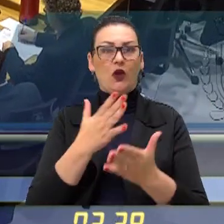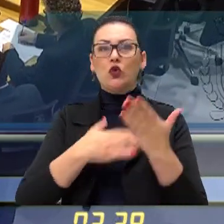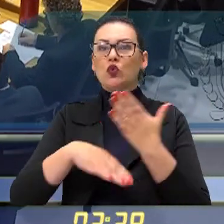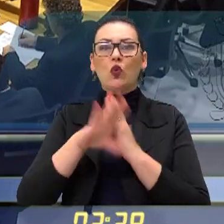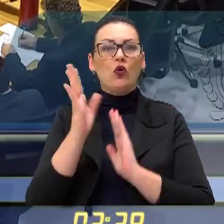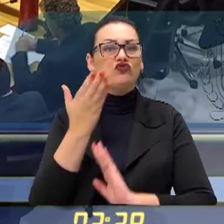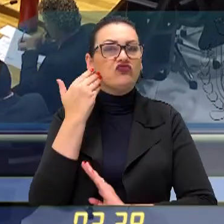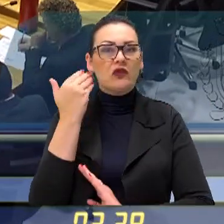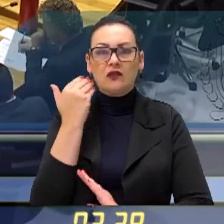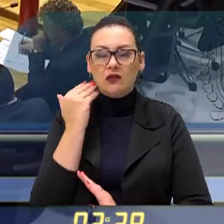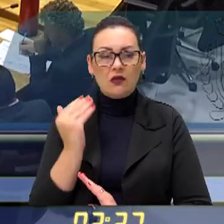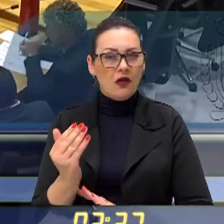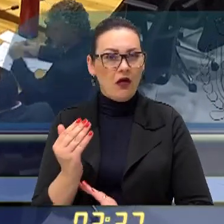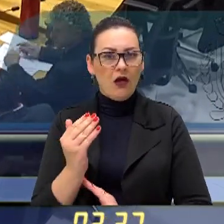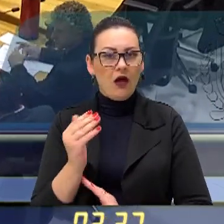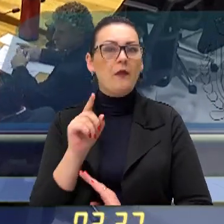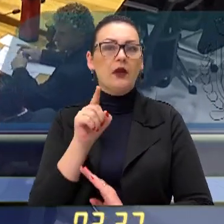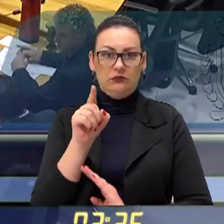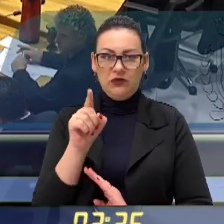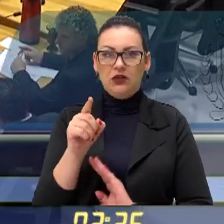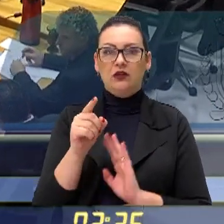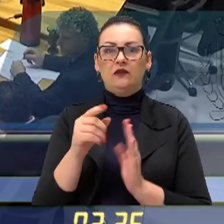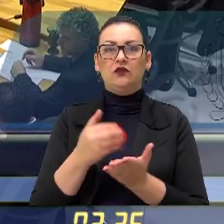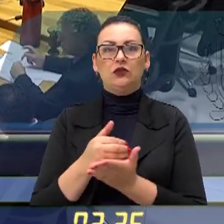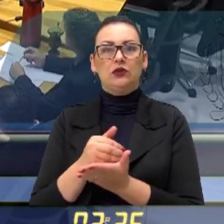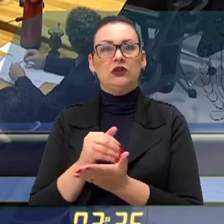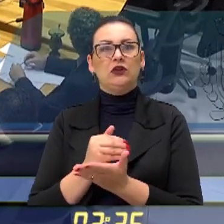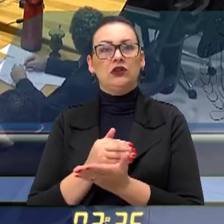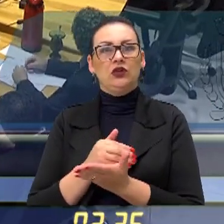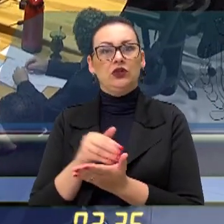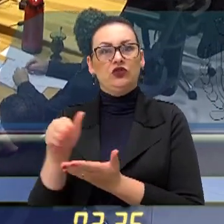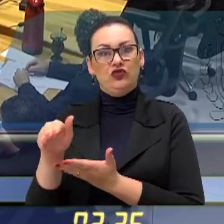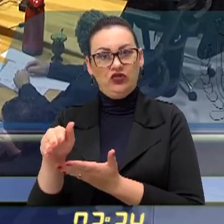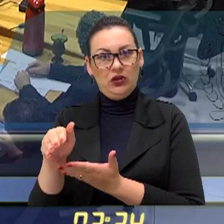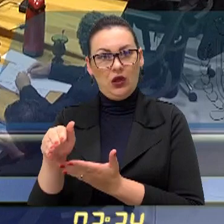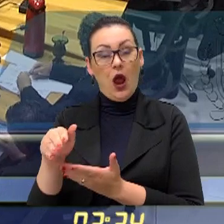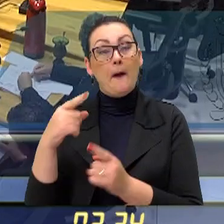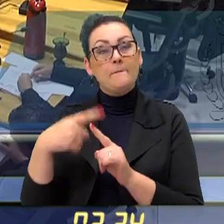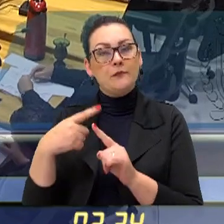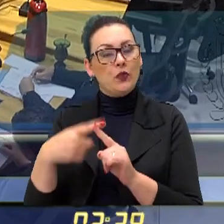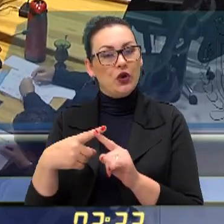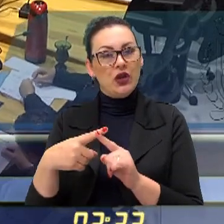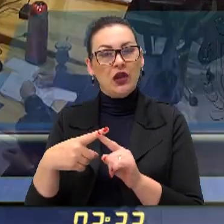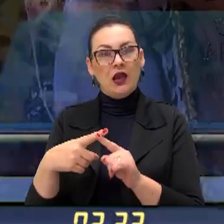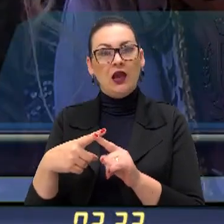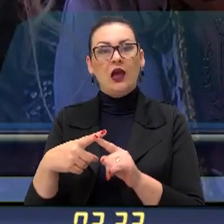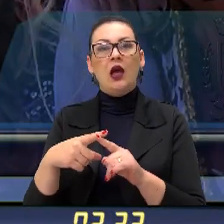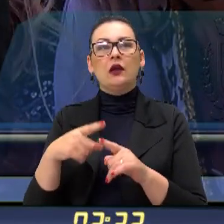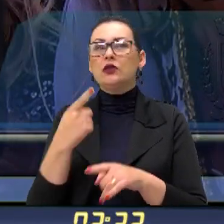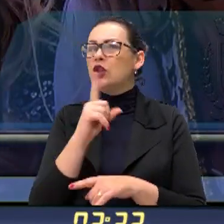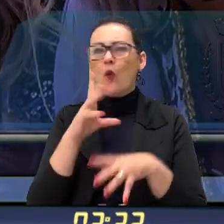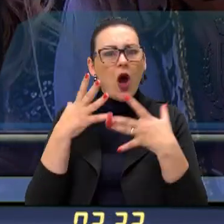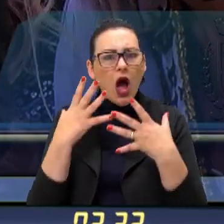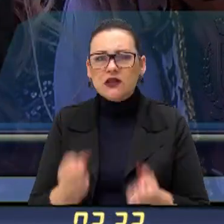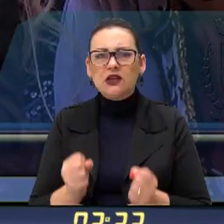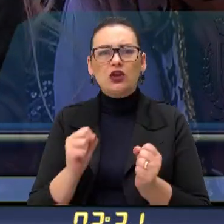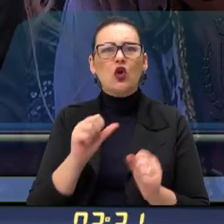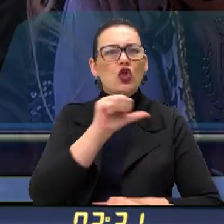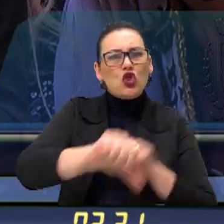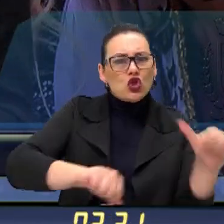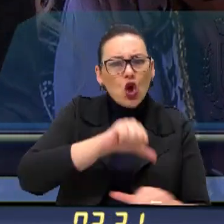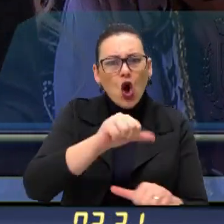Todos sabemos que você foi exonerada por manter suas convicções e não aceitar ir para outro partido